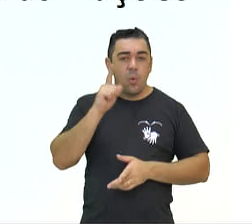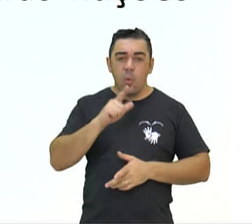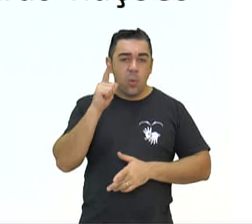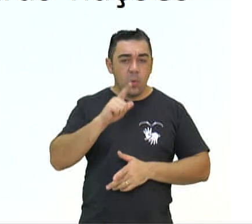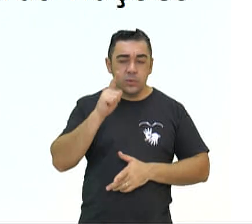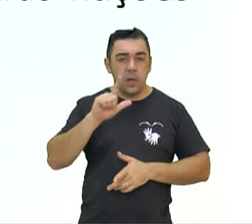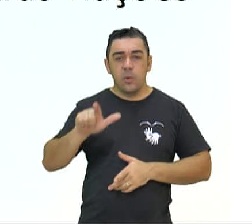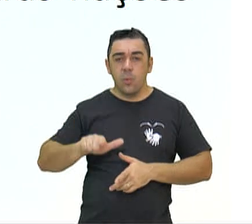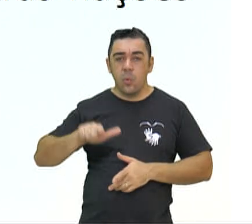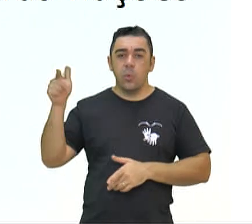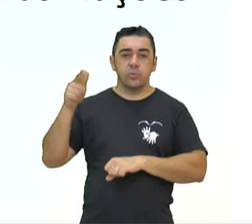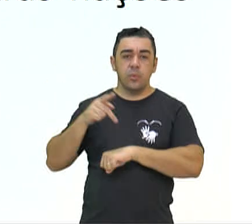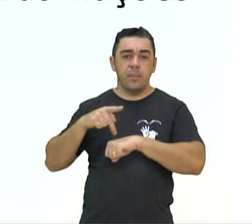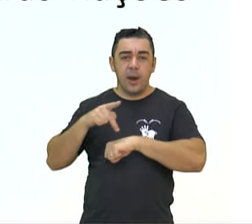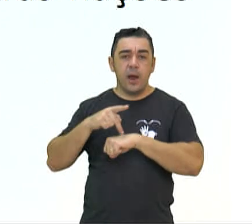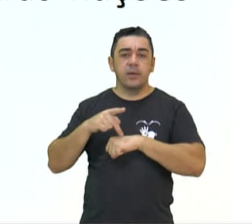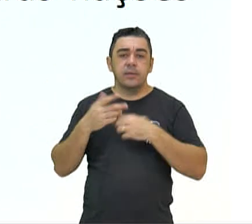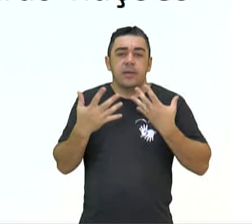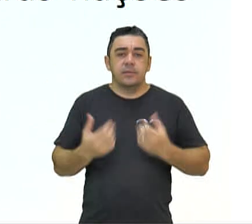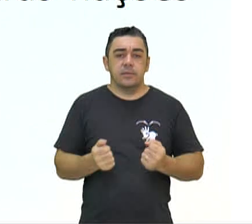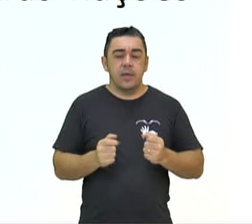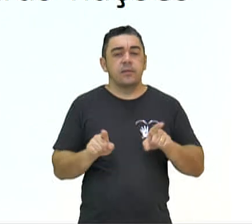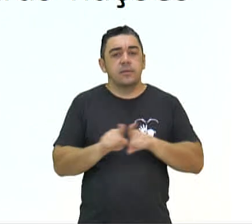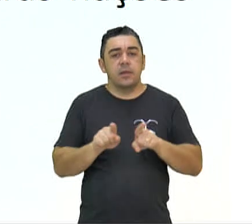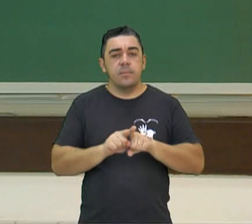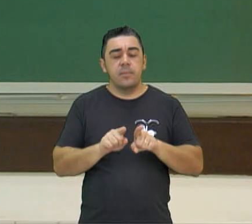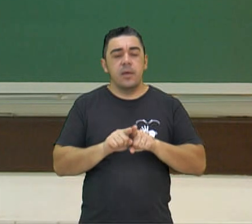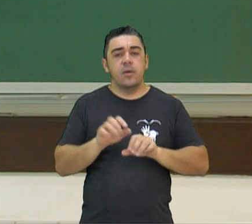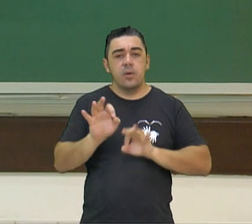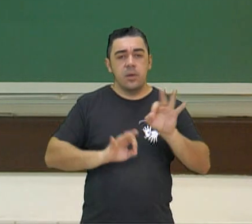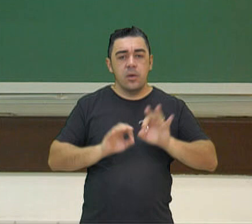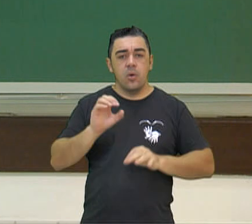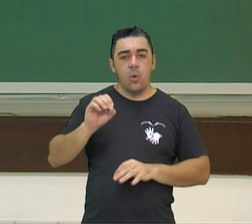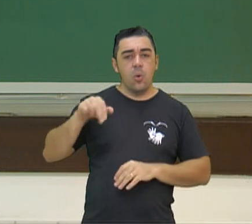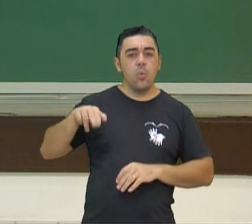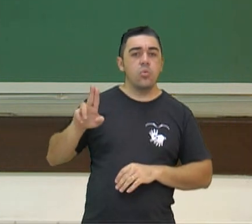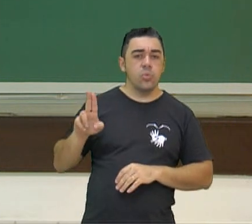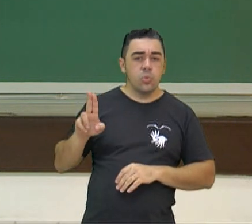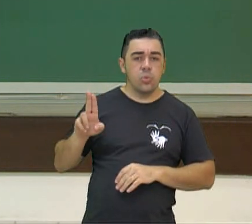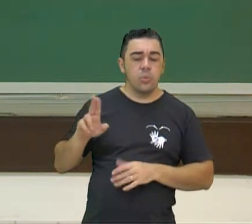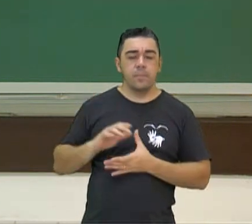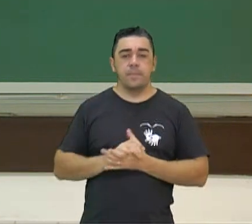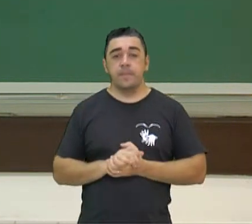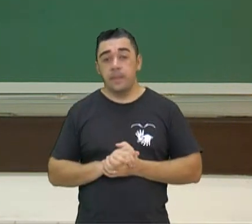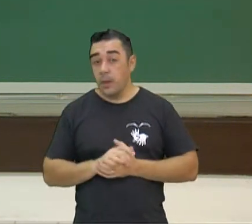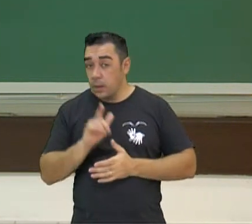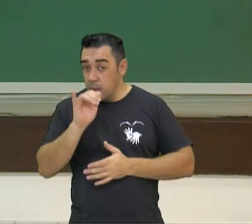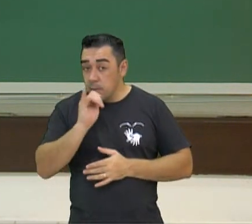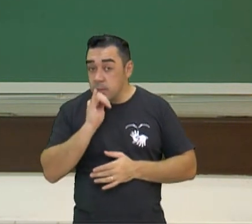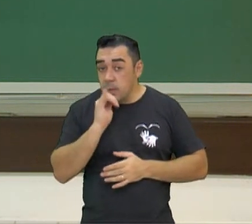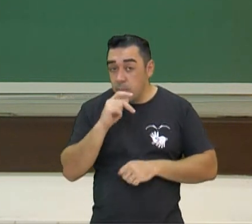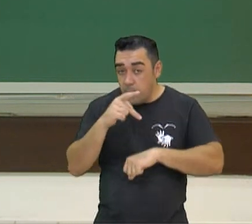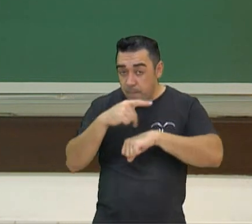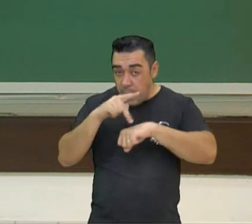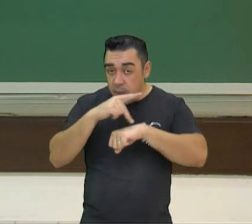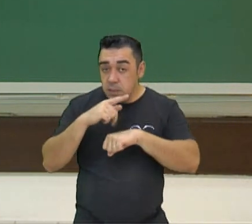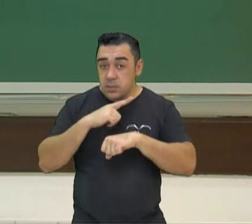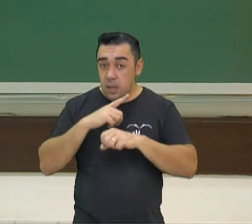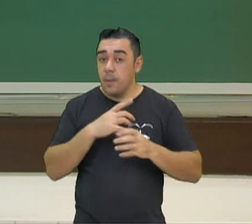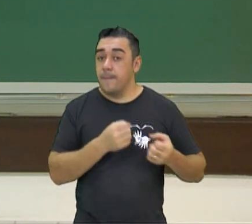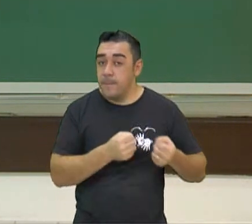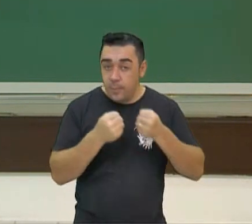reconhecimento de outras nações, nem das organizações internacionais. Um detalhe, para um país existir, além de ele ter